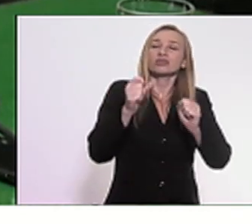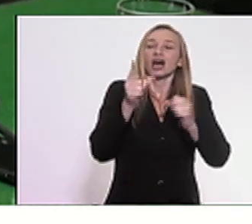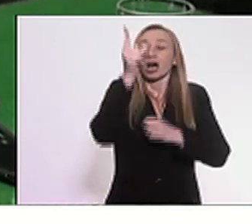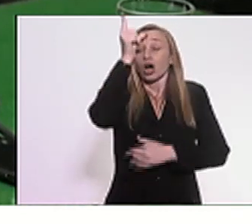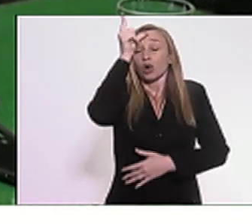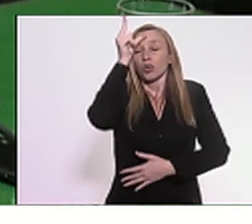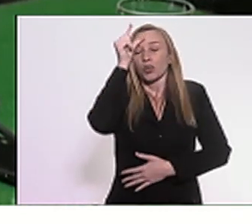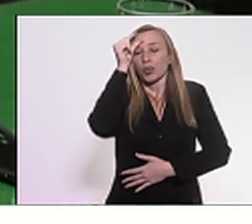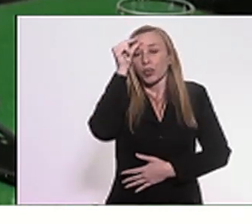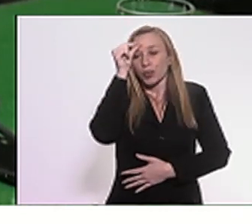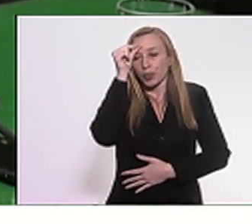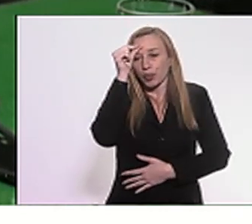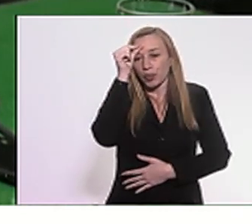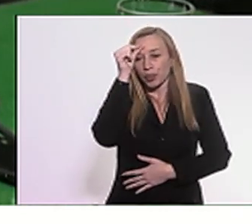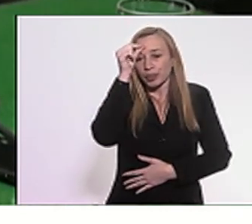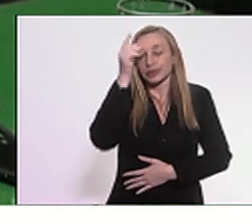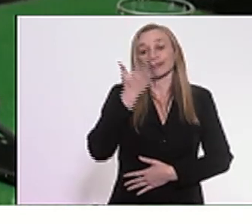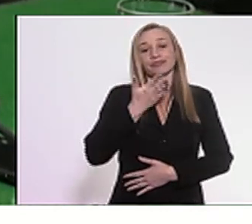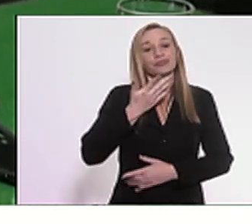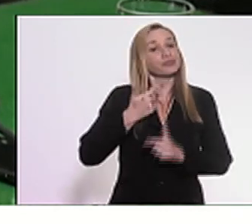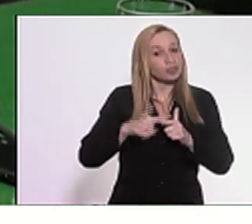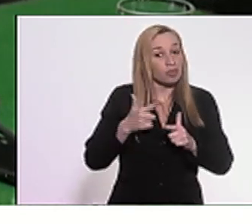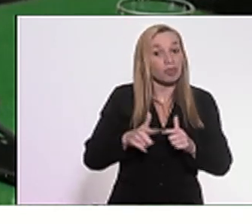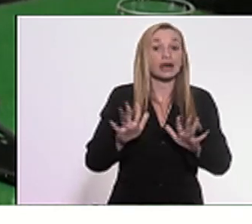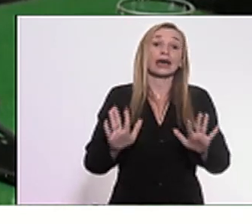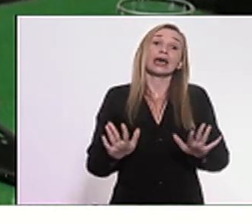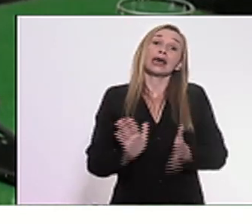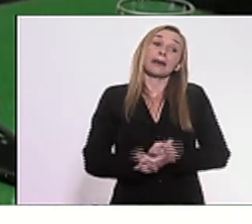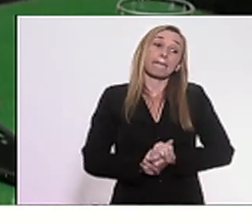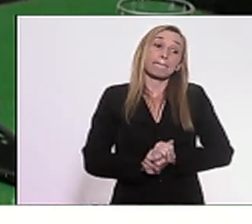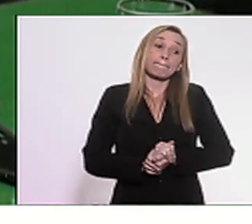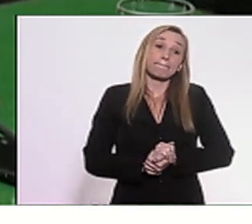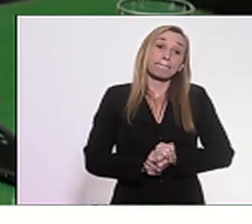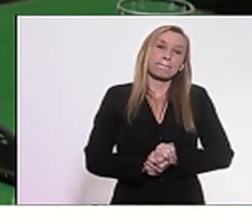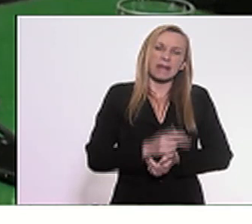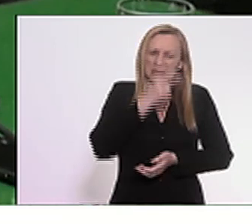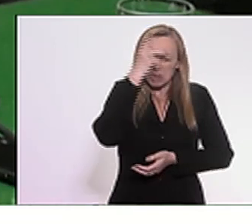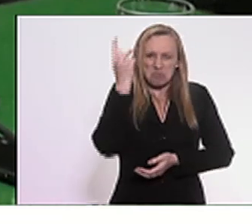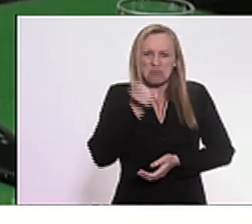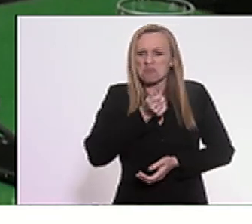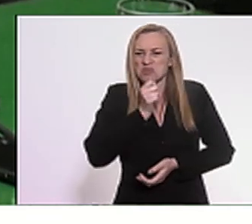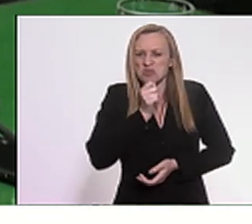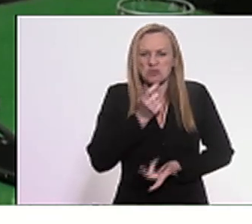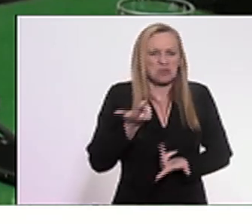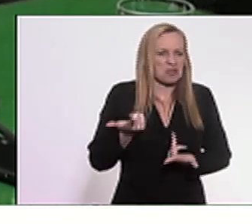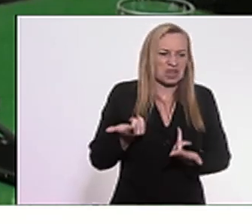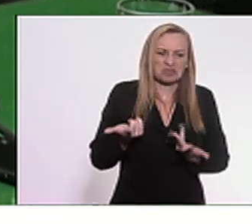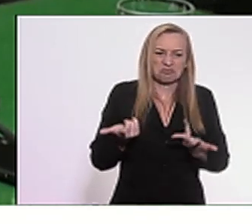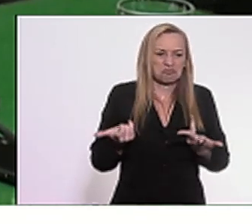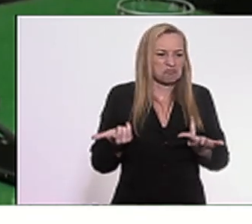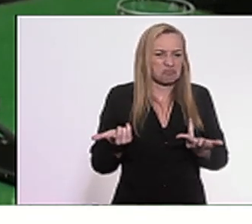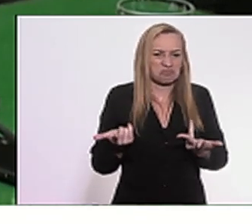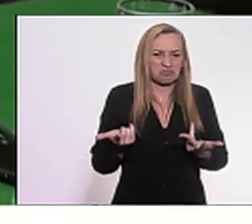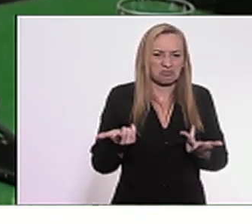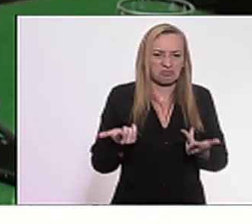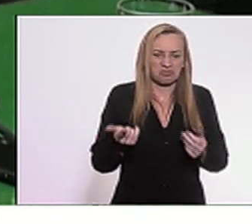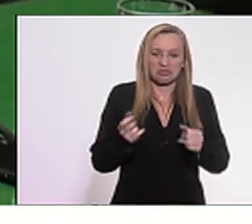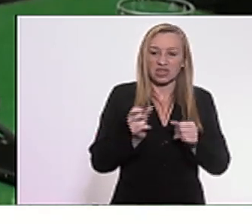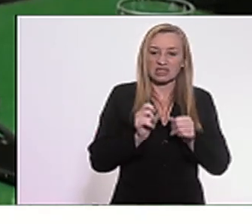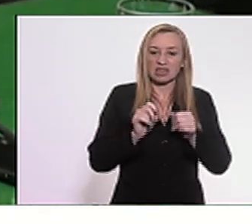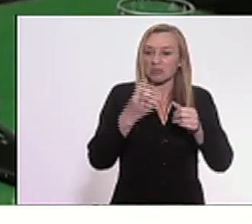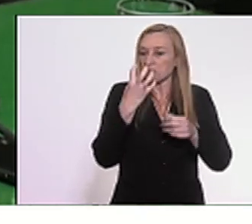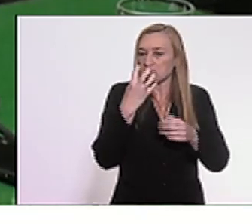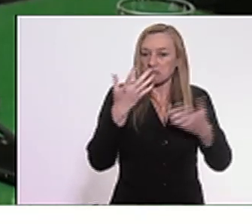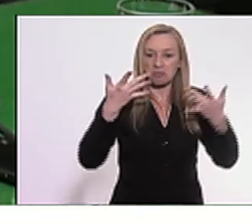tranquilos com a solução do problema. É óbvio que ninguém vai fazer disso um palco